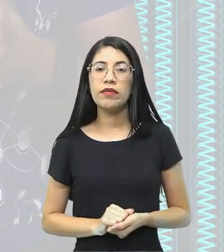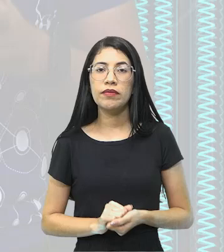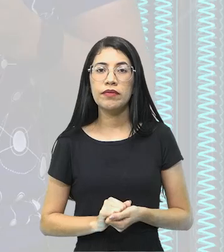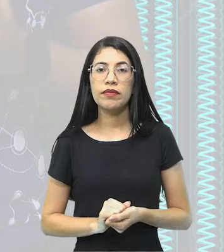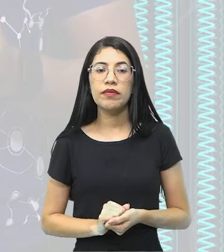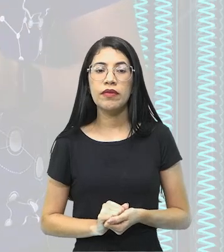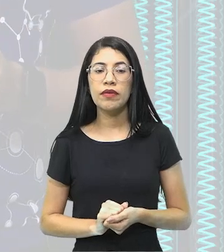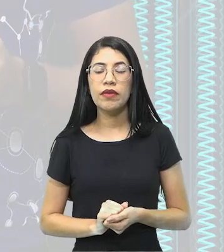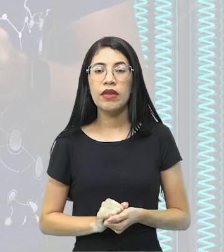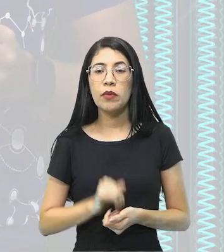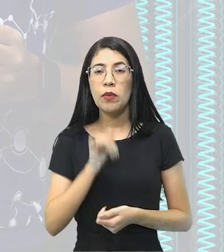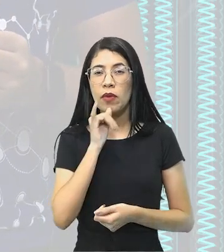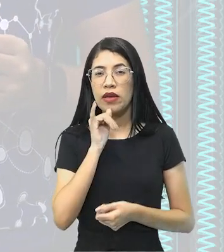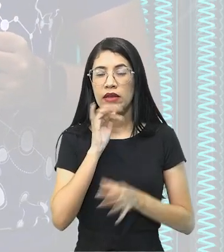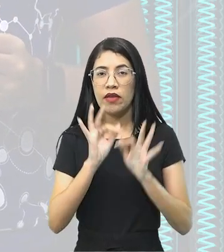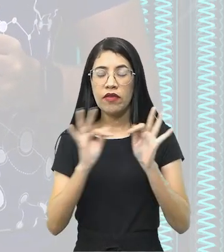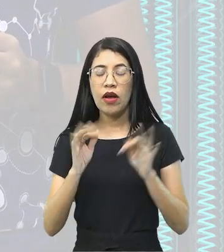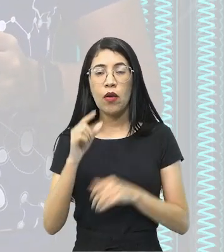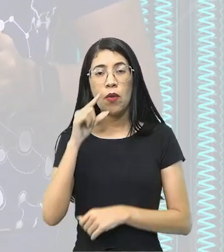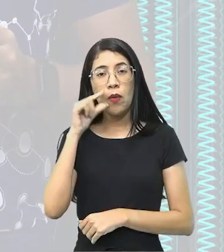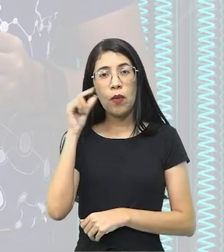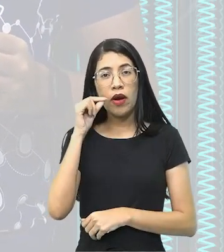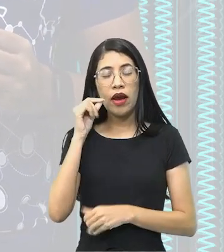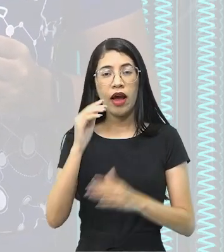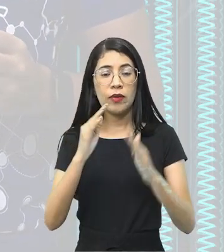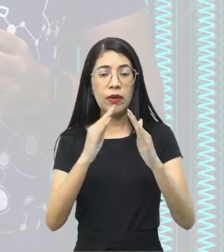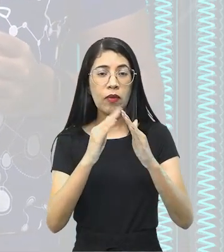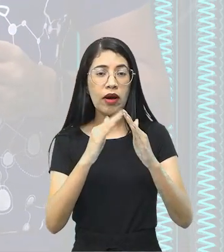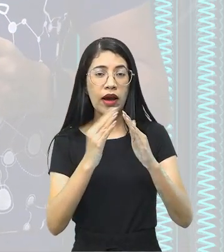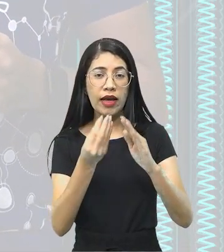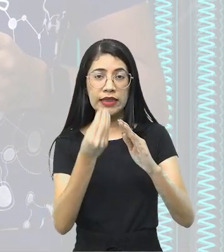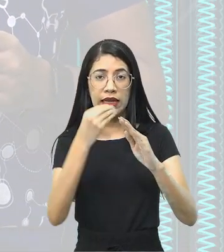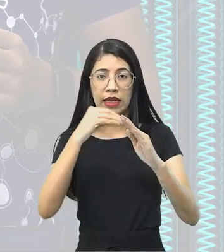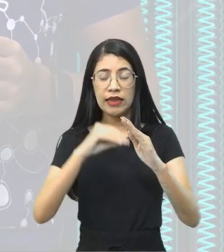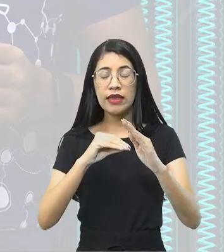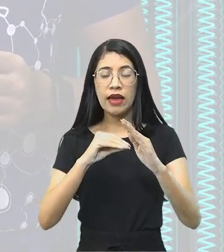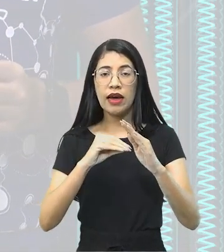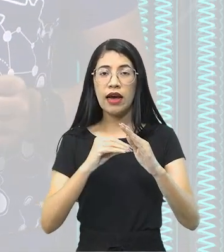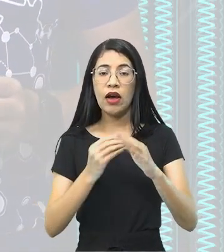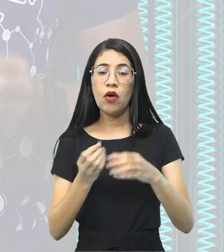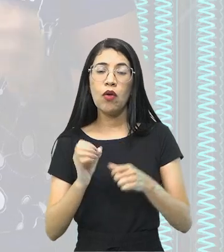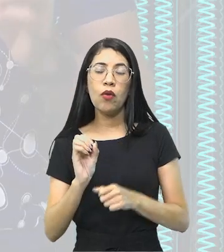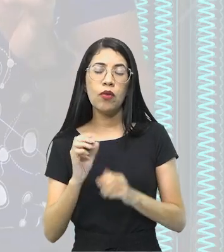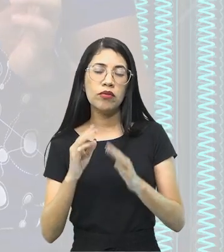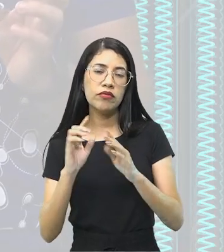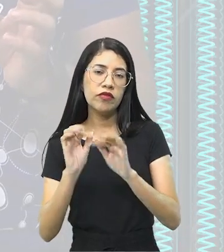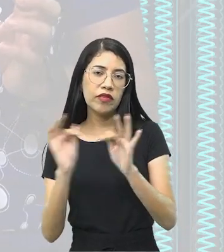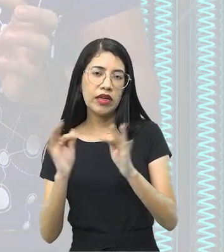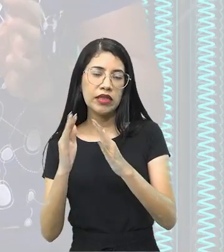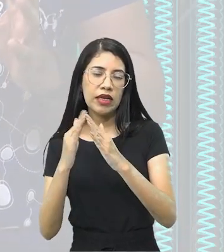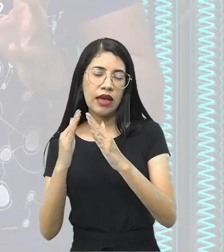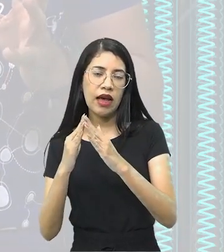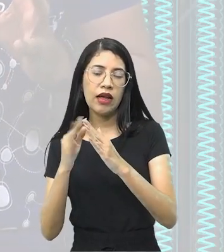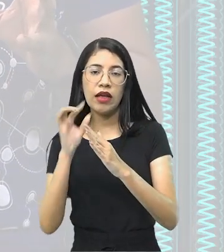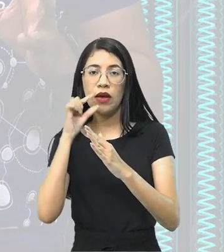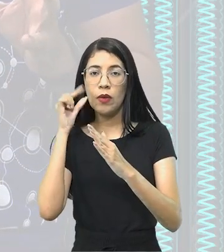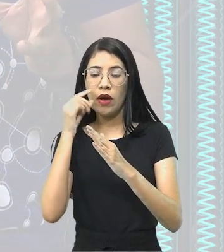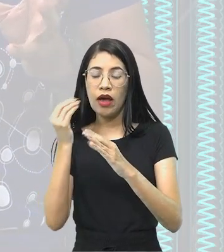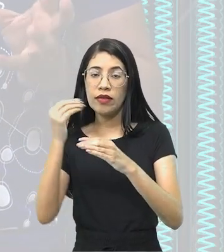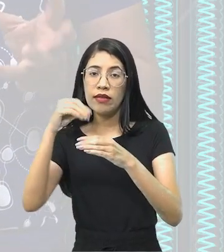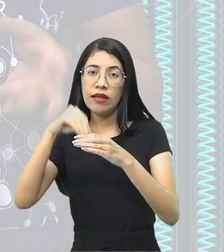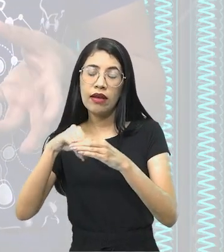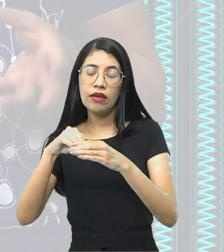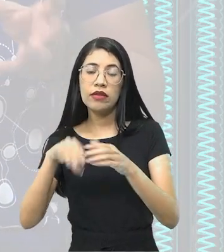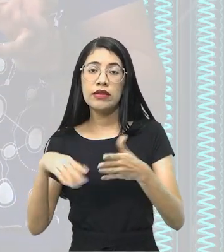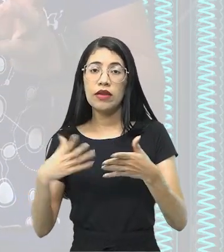O gato se encontra atrás de casa, o gato se encontra dentro de casa, né? Então vejam que aí o